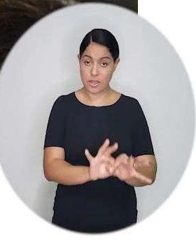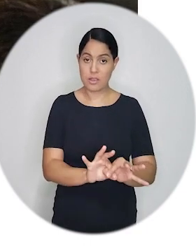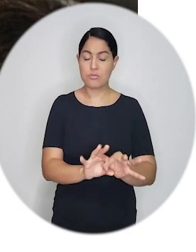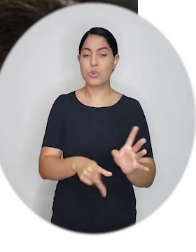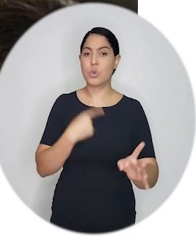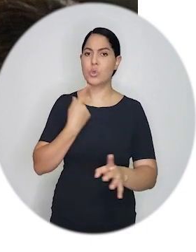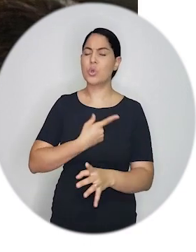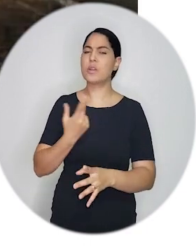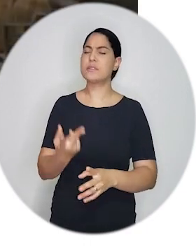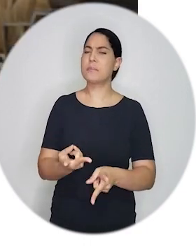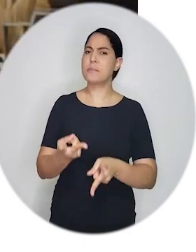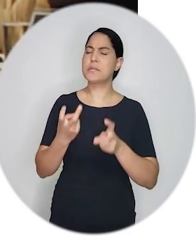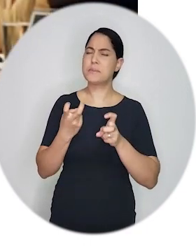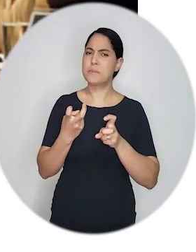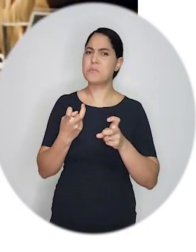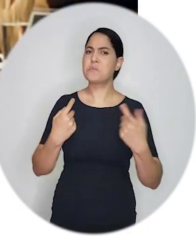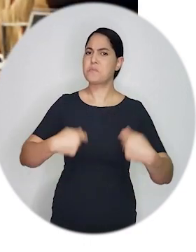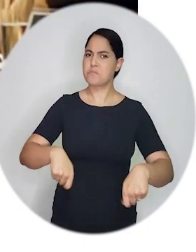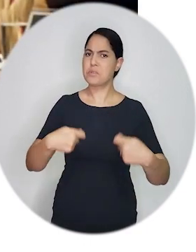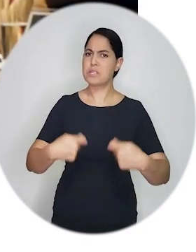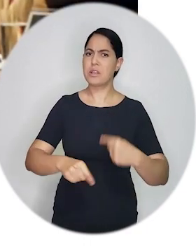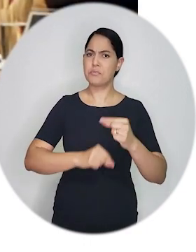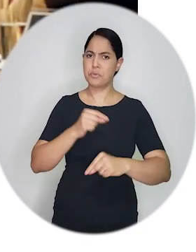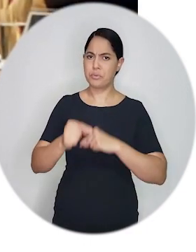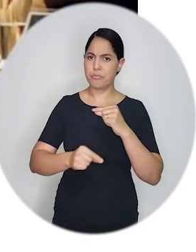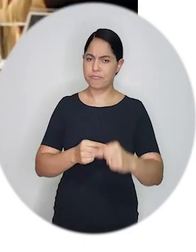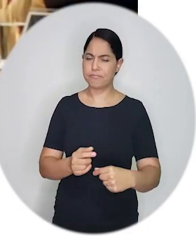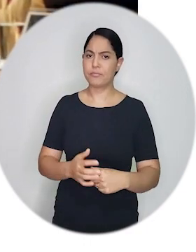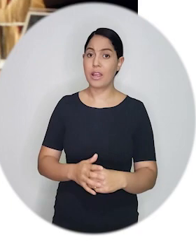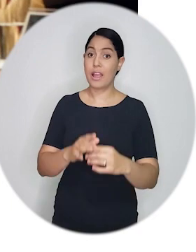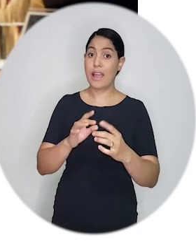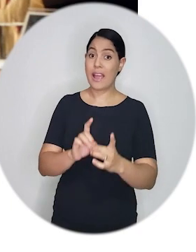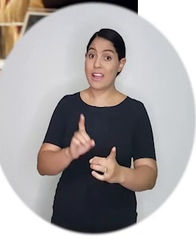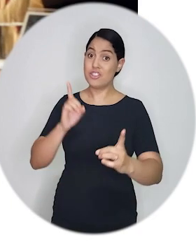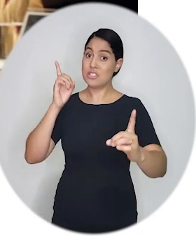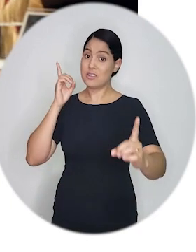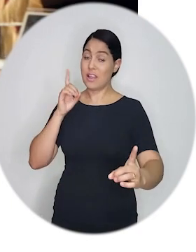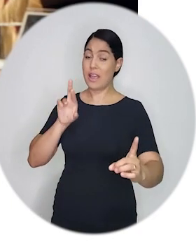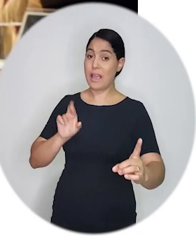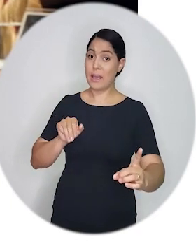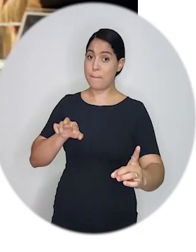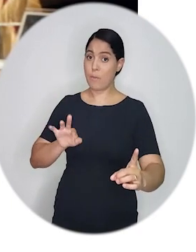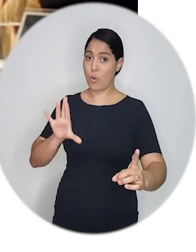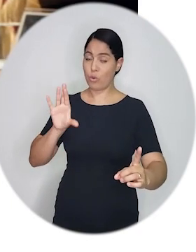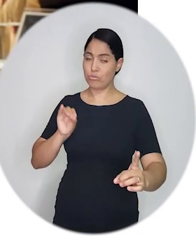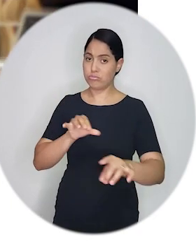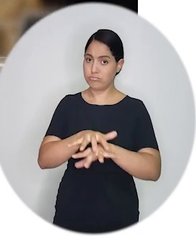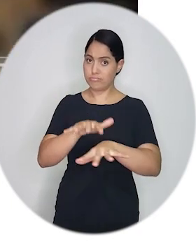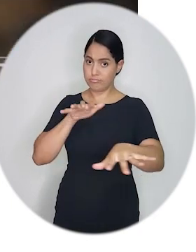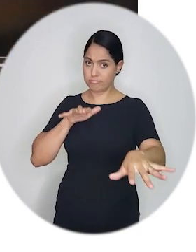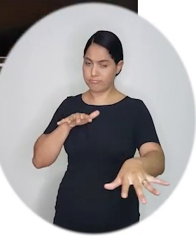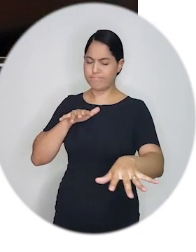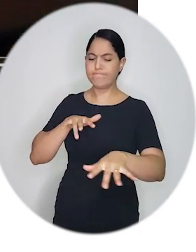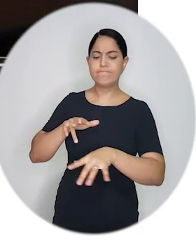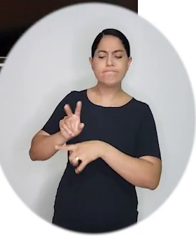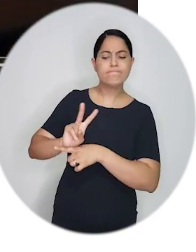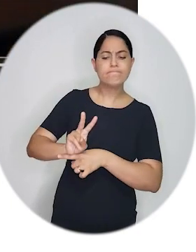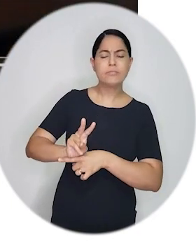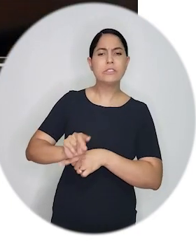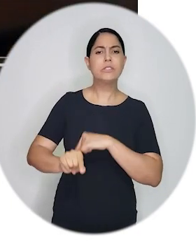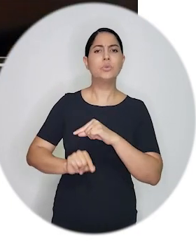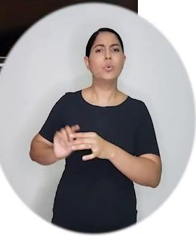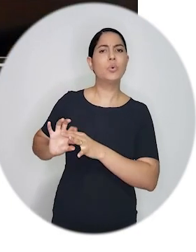entendemos que só por sensoramento remoto a gente podia tolher o direito do jurisdicionado